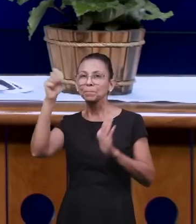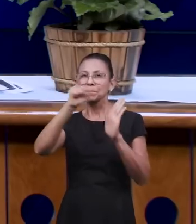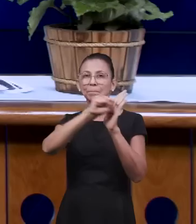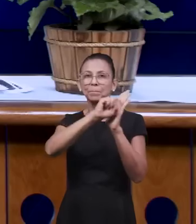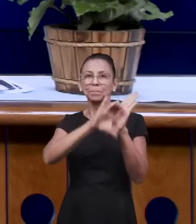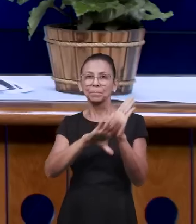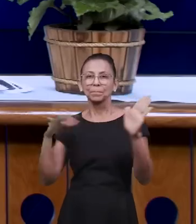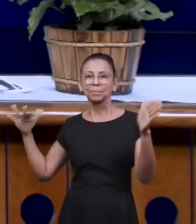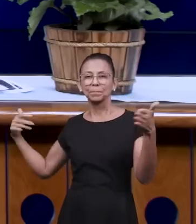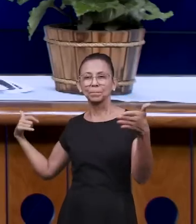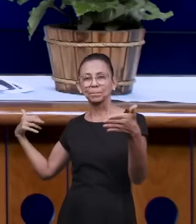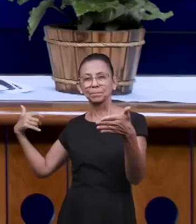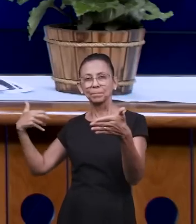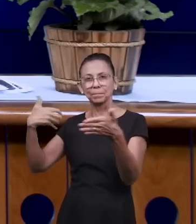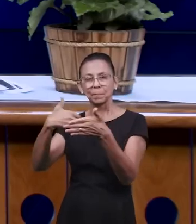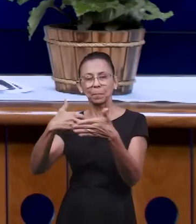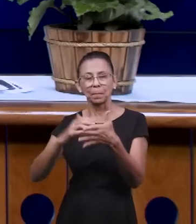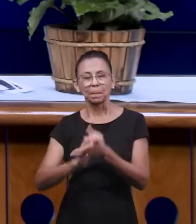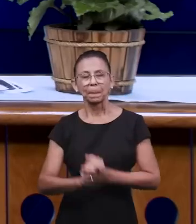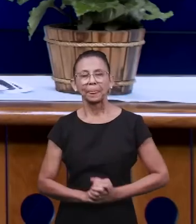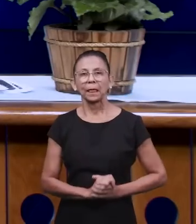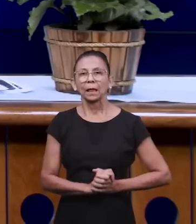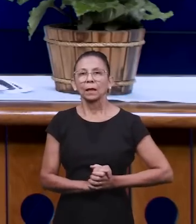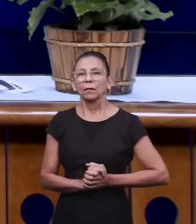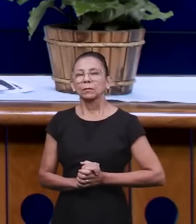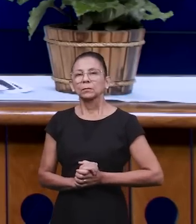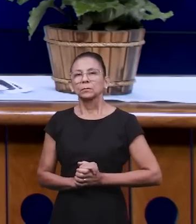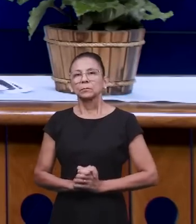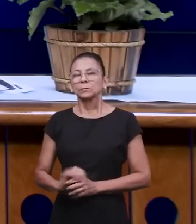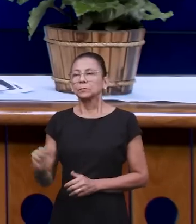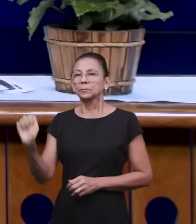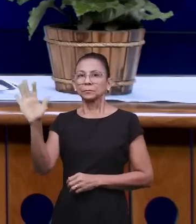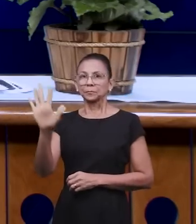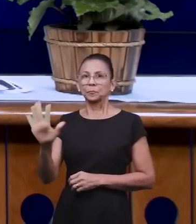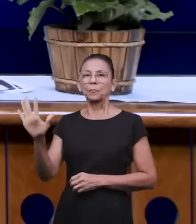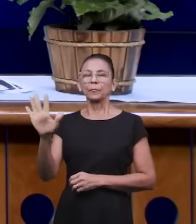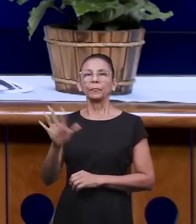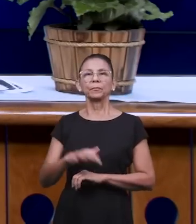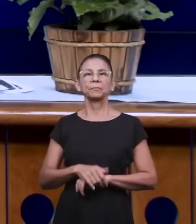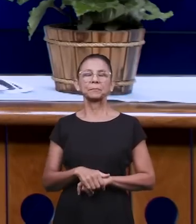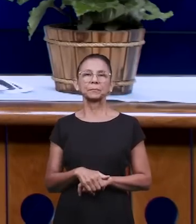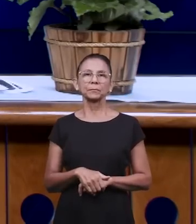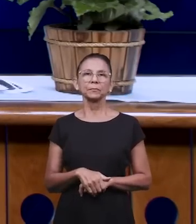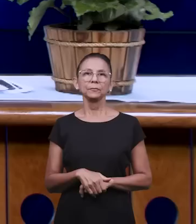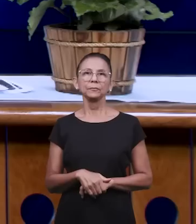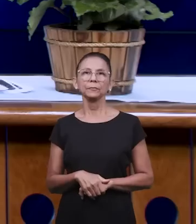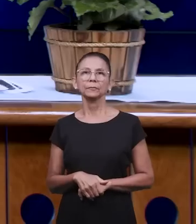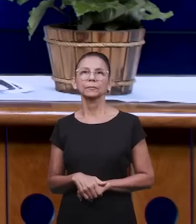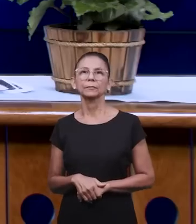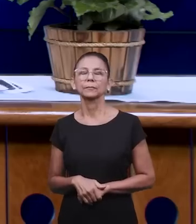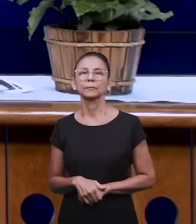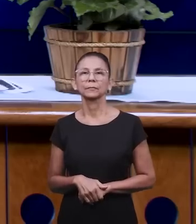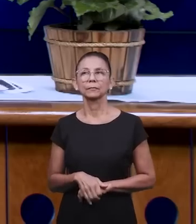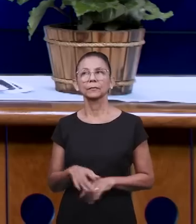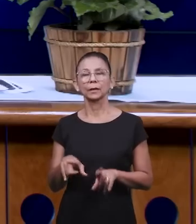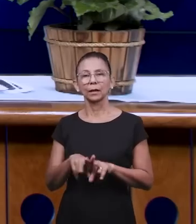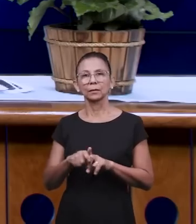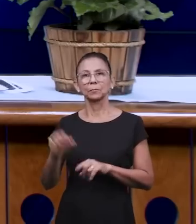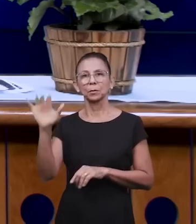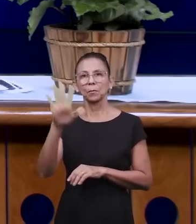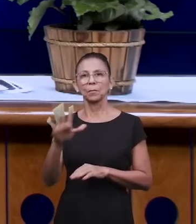à sua terra, habitar a sua terra. O segundo sinal, tomar posse da cidade velha de Jerusalém. E o terceiro sinal,